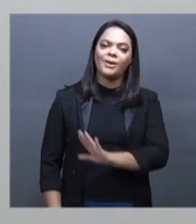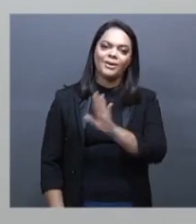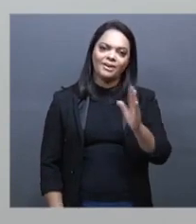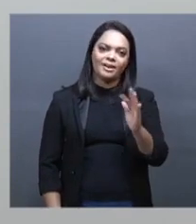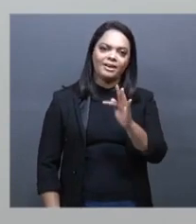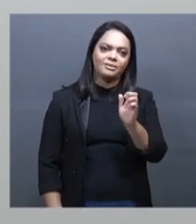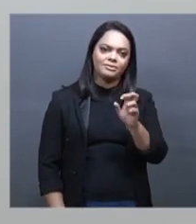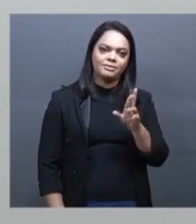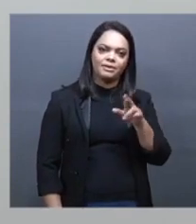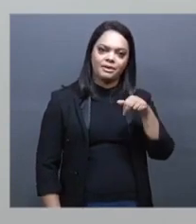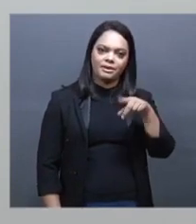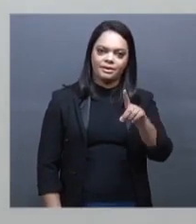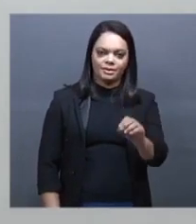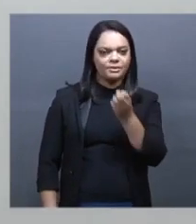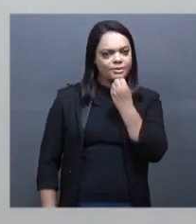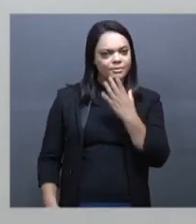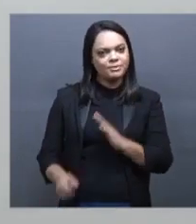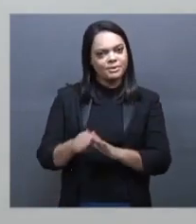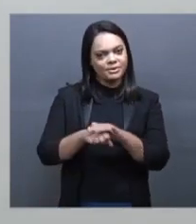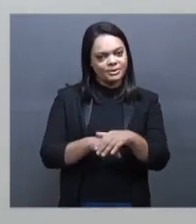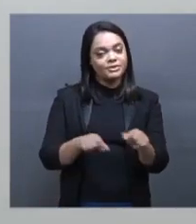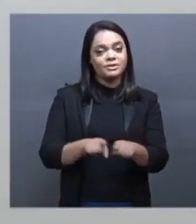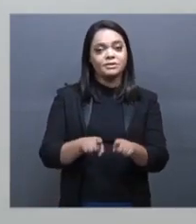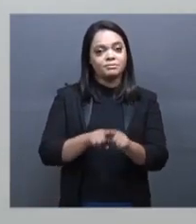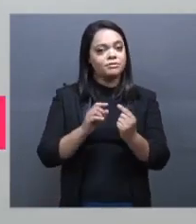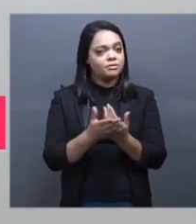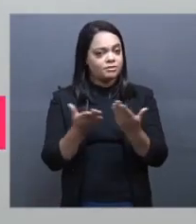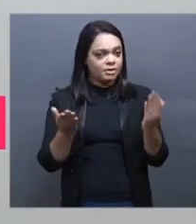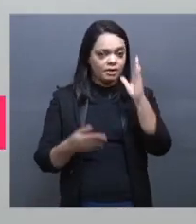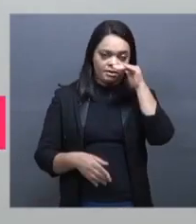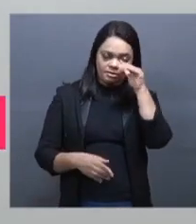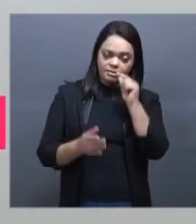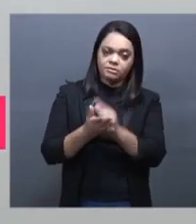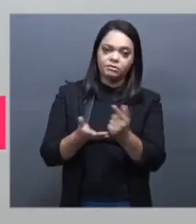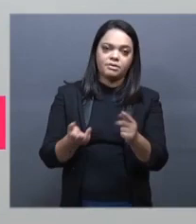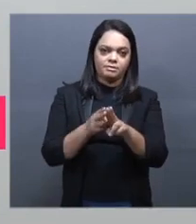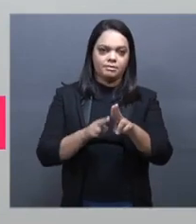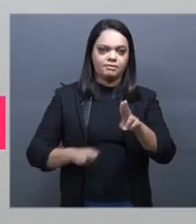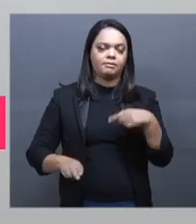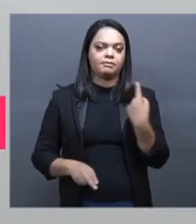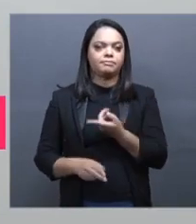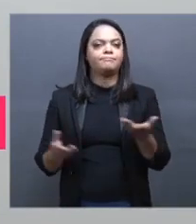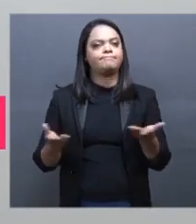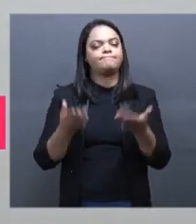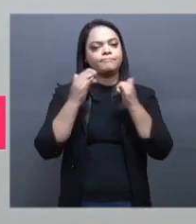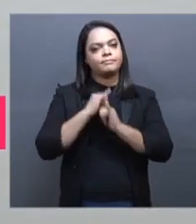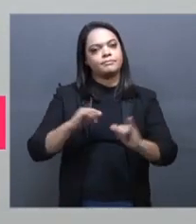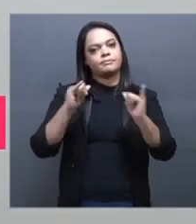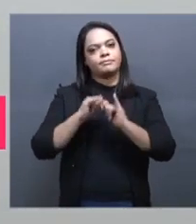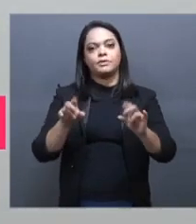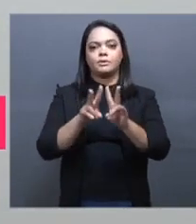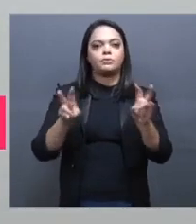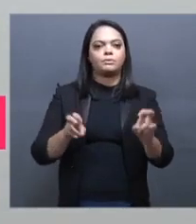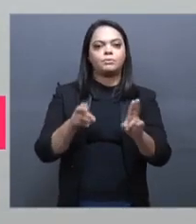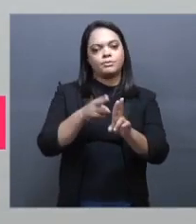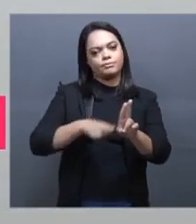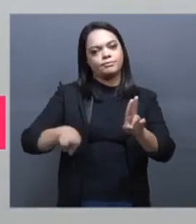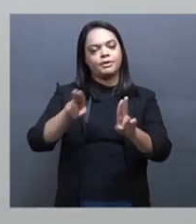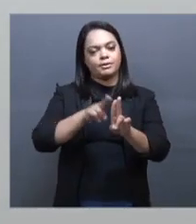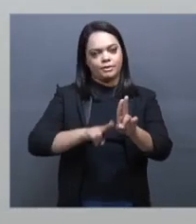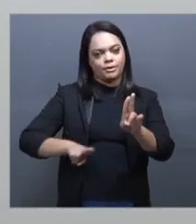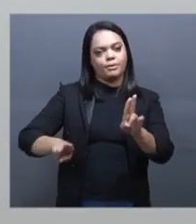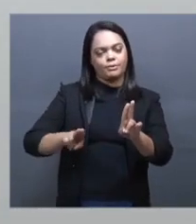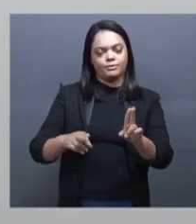Olá, Fernando. Boa noite. Boa noite a você que está acompanhando o Jornal da UFO. Vamos então às informações da